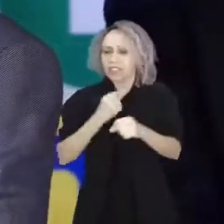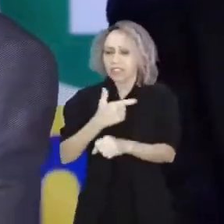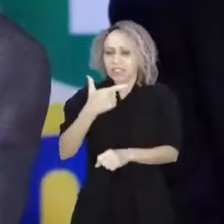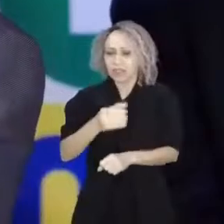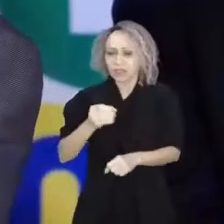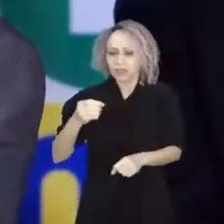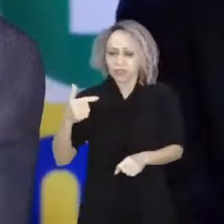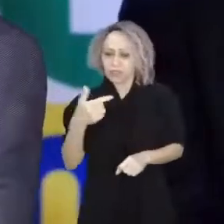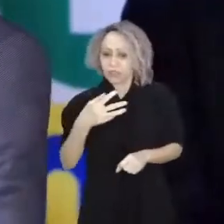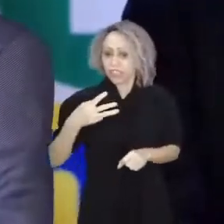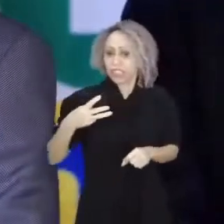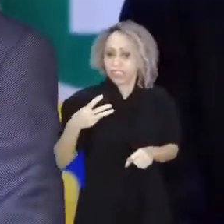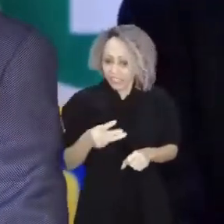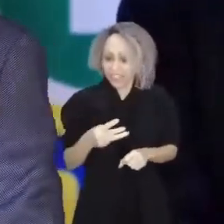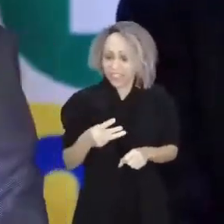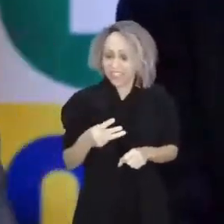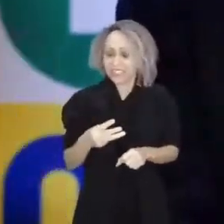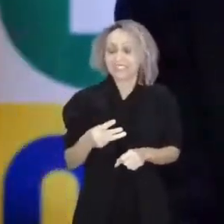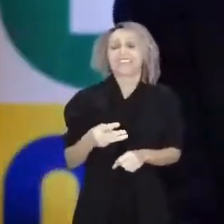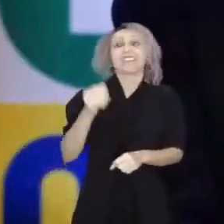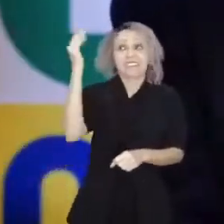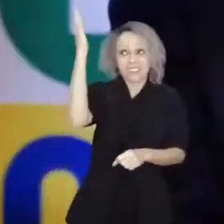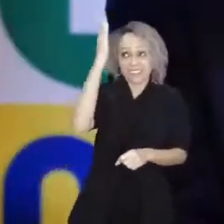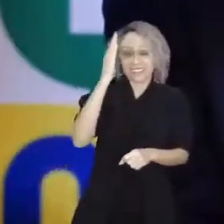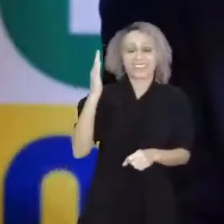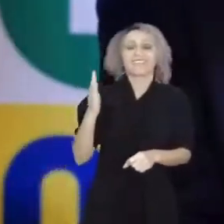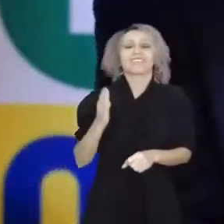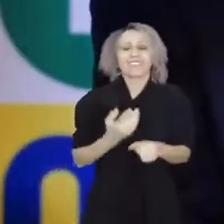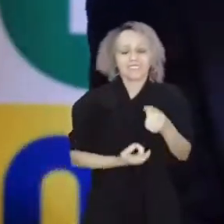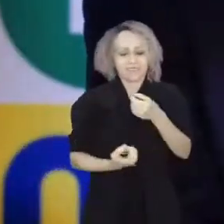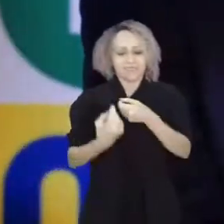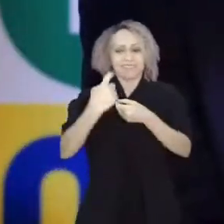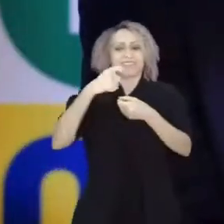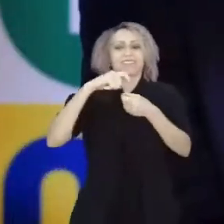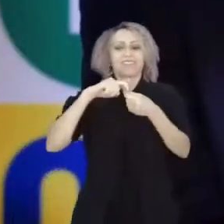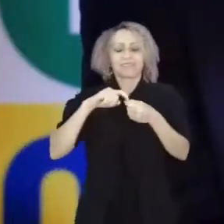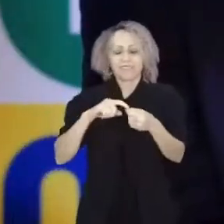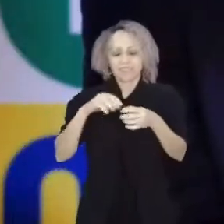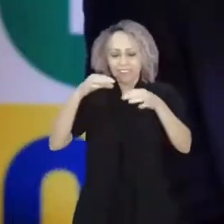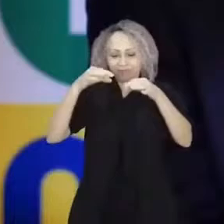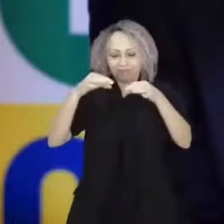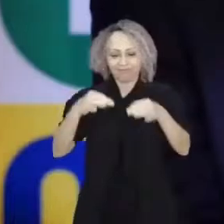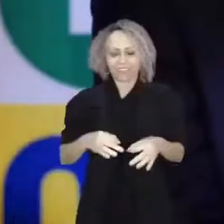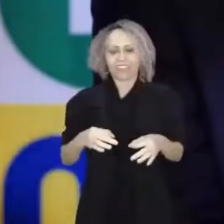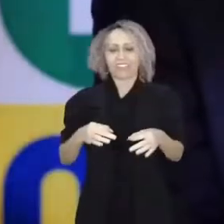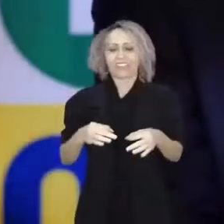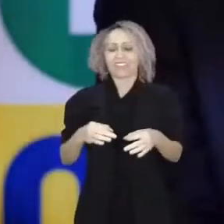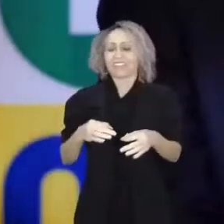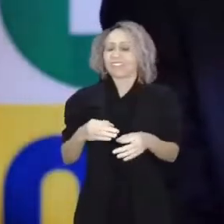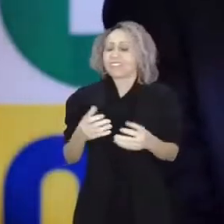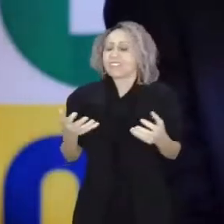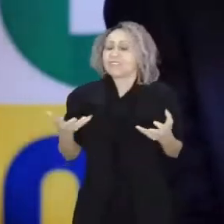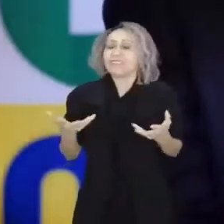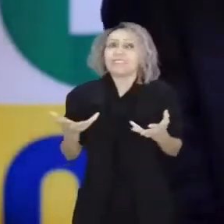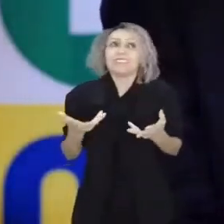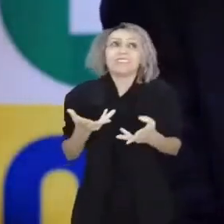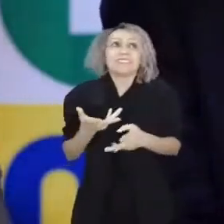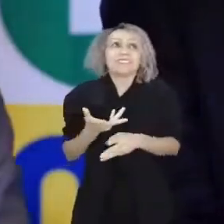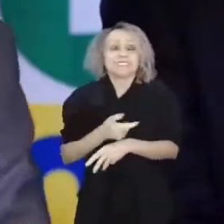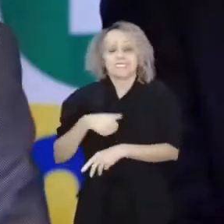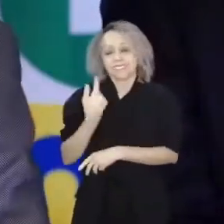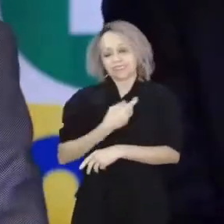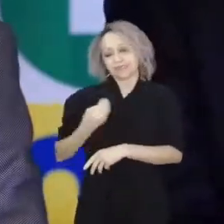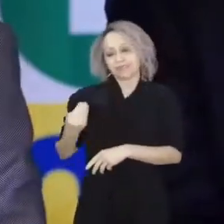não temos o direito de não fazermos a coisa correta e de não tratarmos com muito carinho